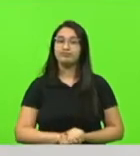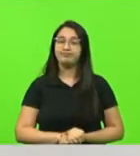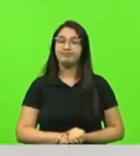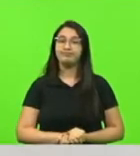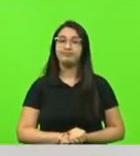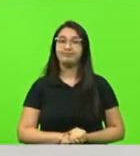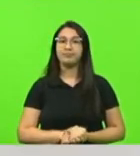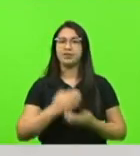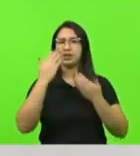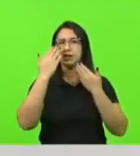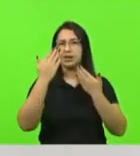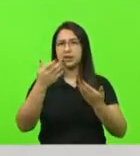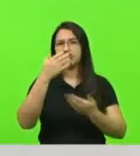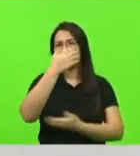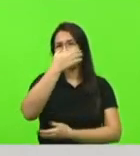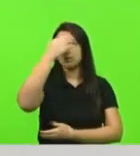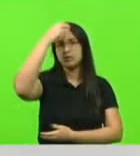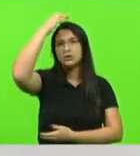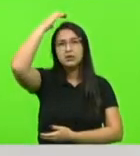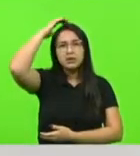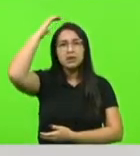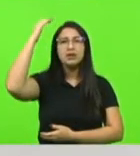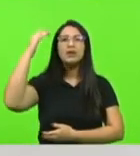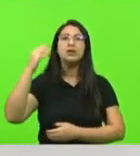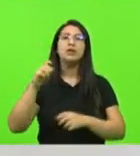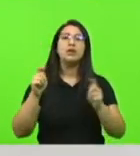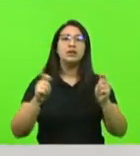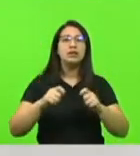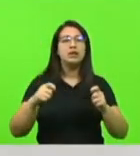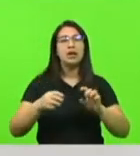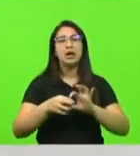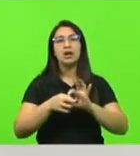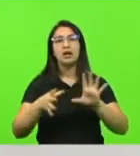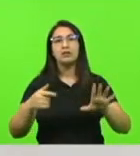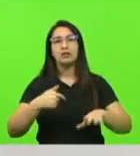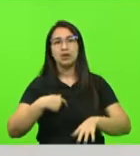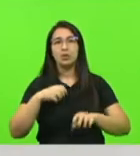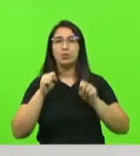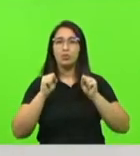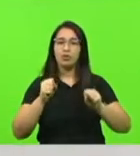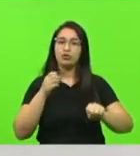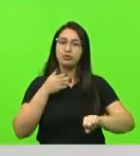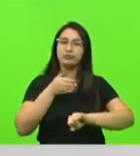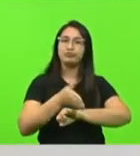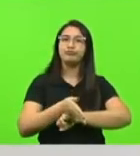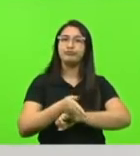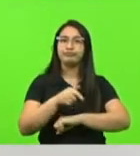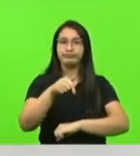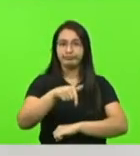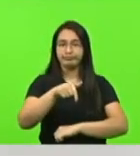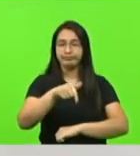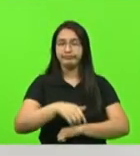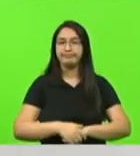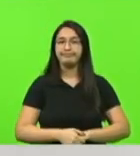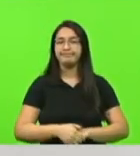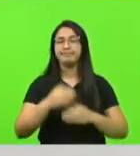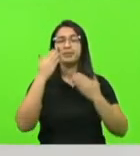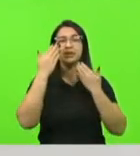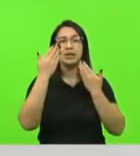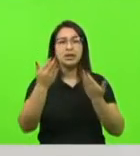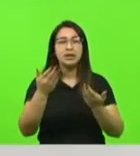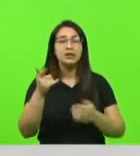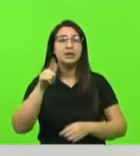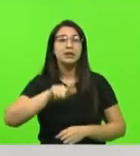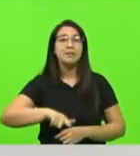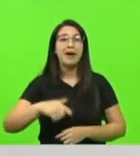Agradeço ao deputado Mocelin, que me oportunizou este momento. Quero fazer um agradecimento especial à